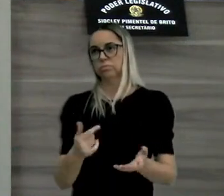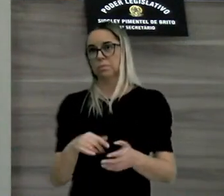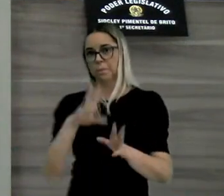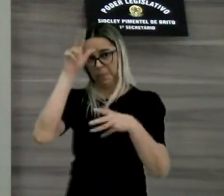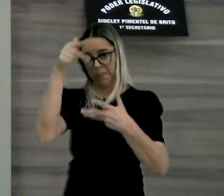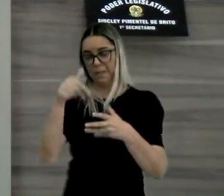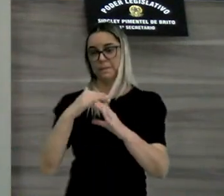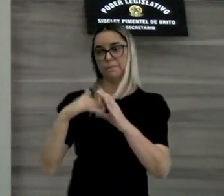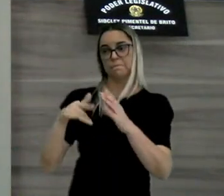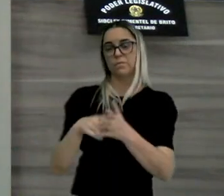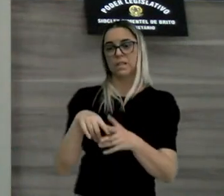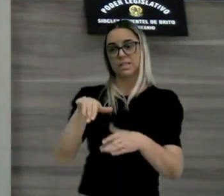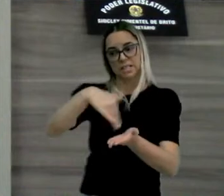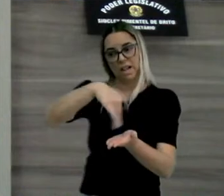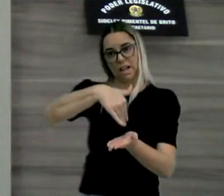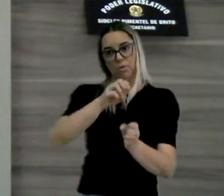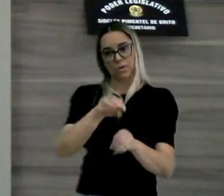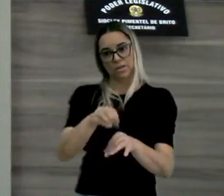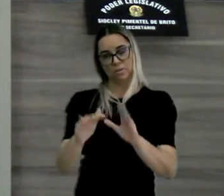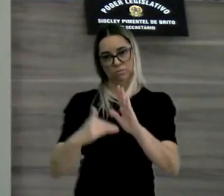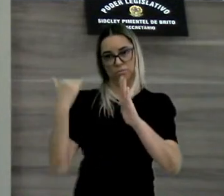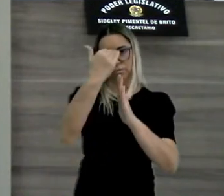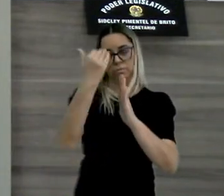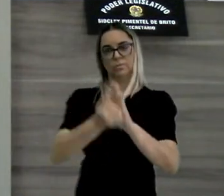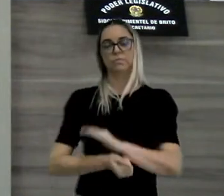Carvalho de Fonseca secretário de educação